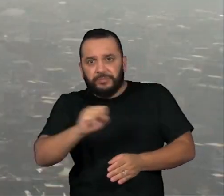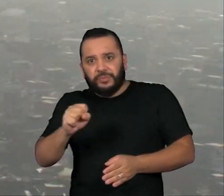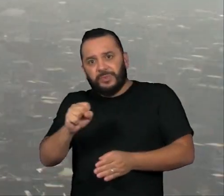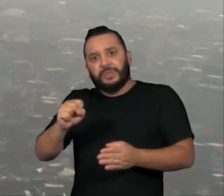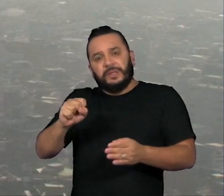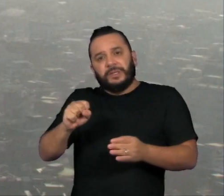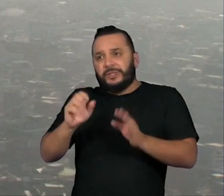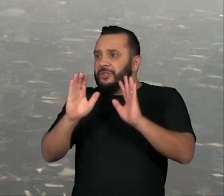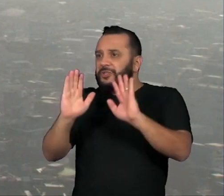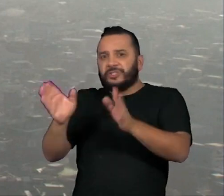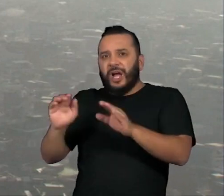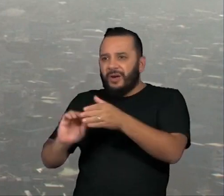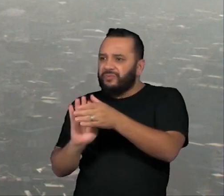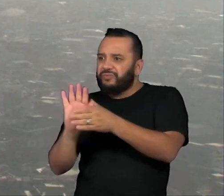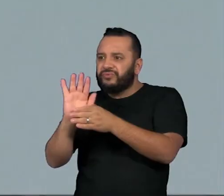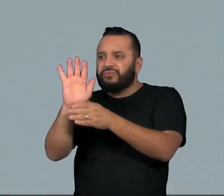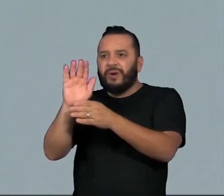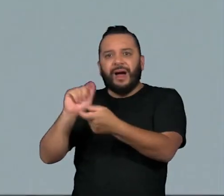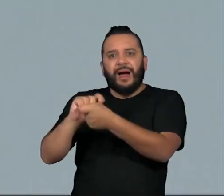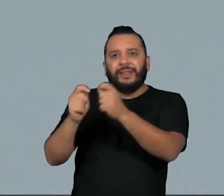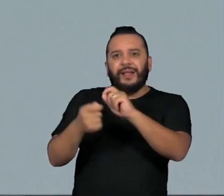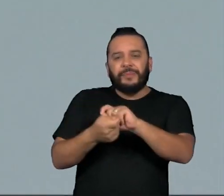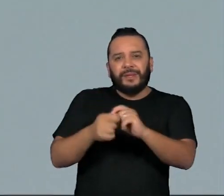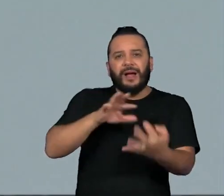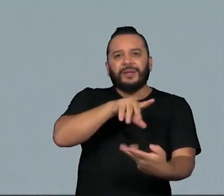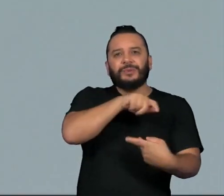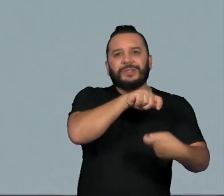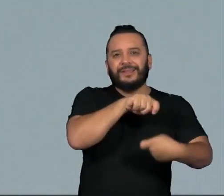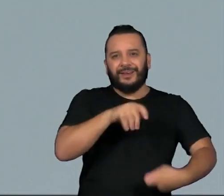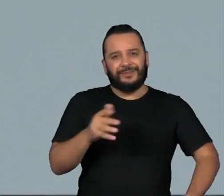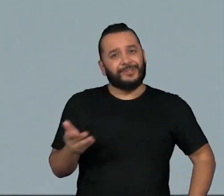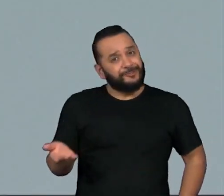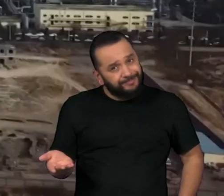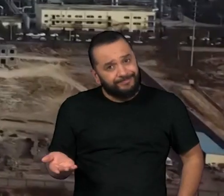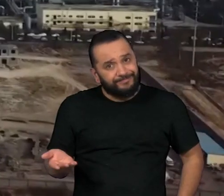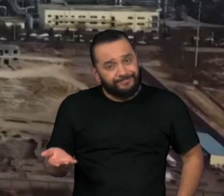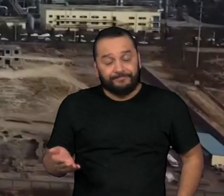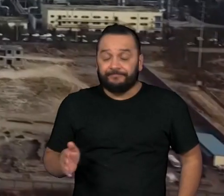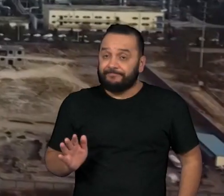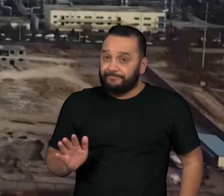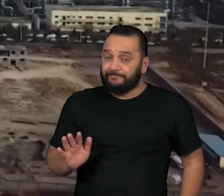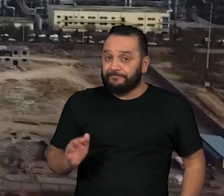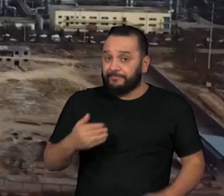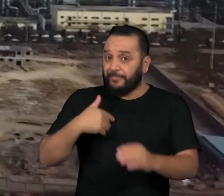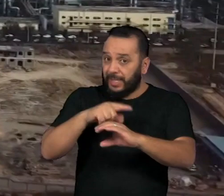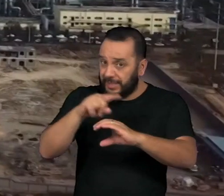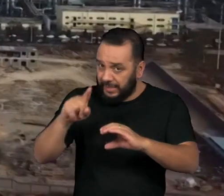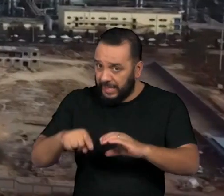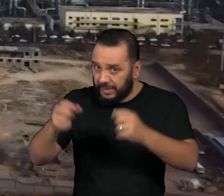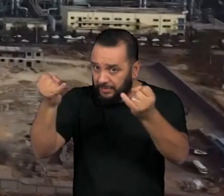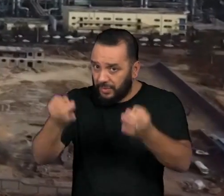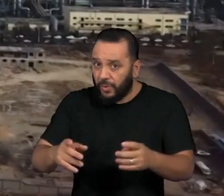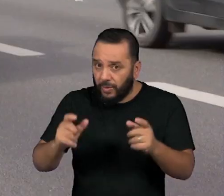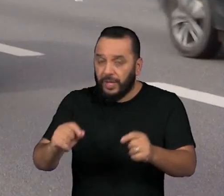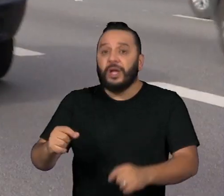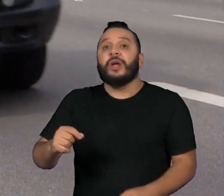Para conter o aquecimento global, a ciência indica que os governos têm que agir em duas